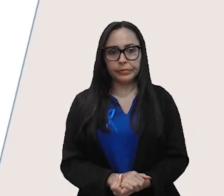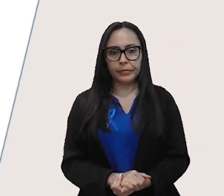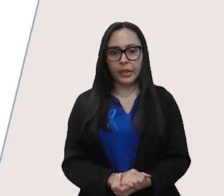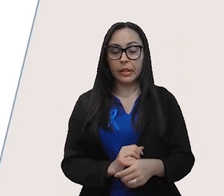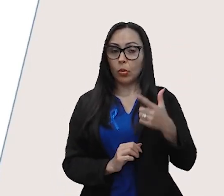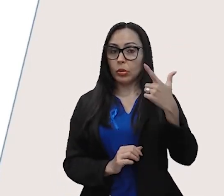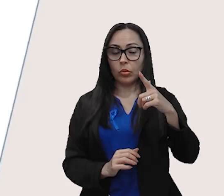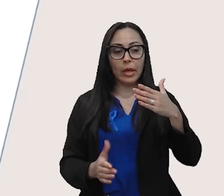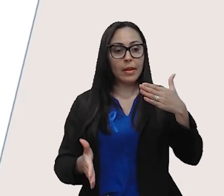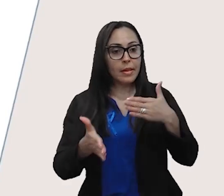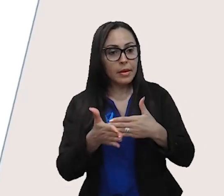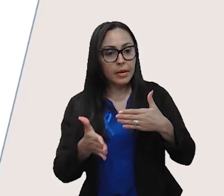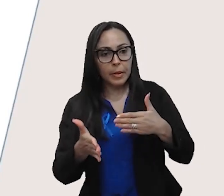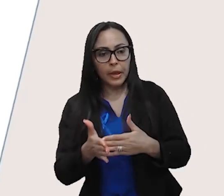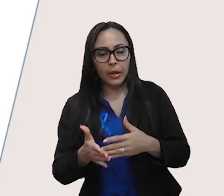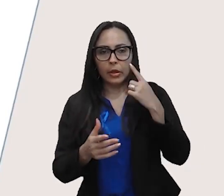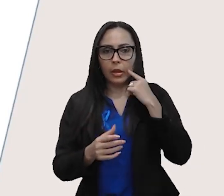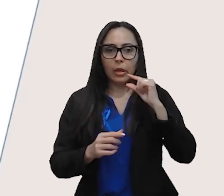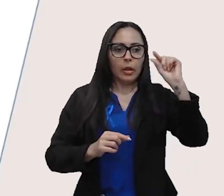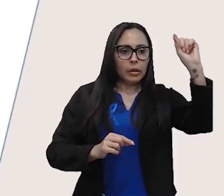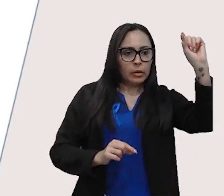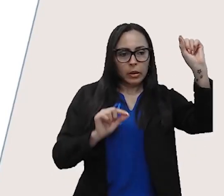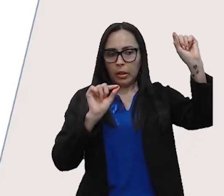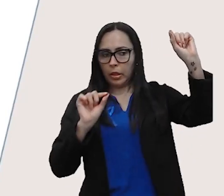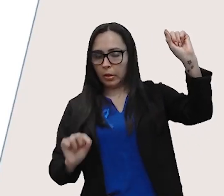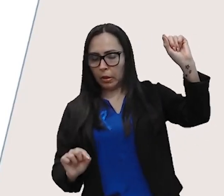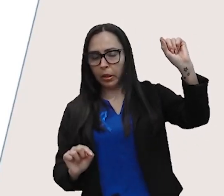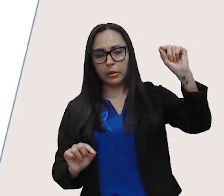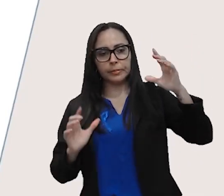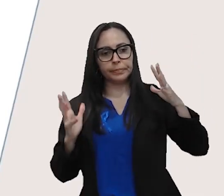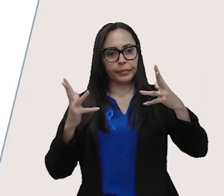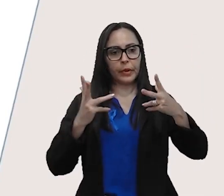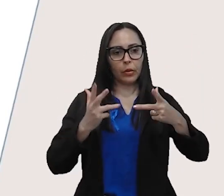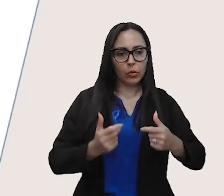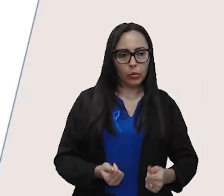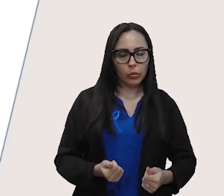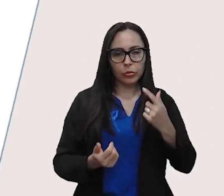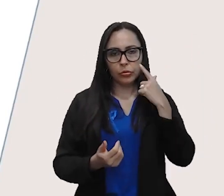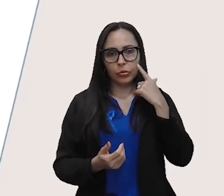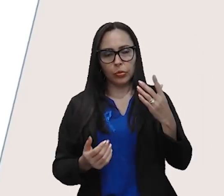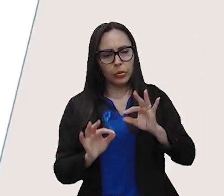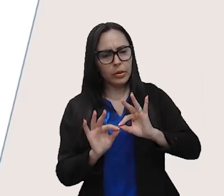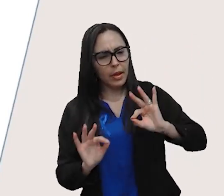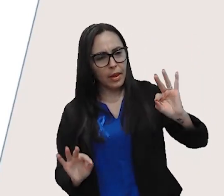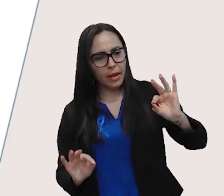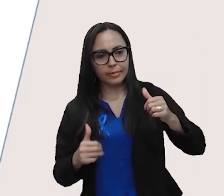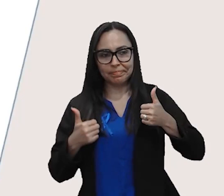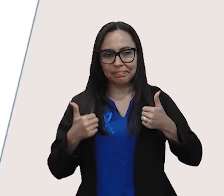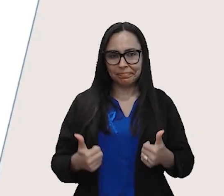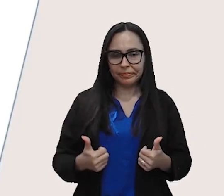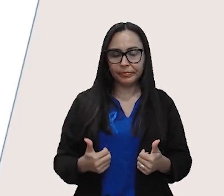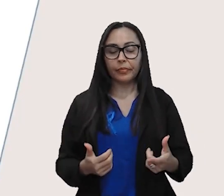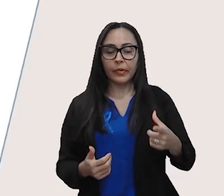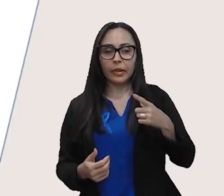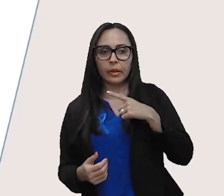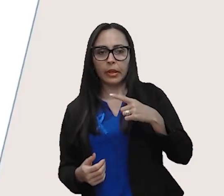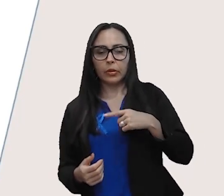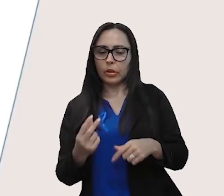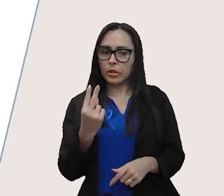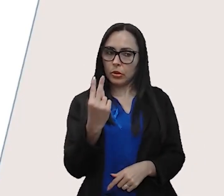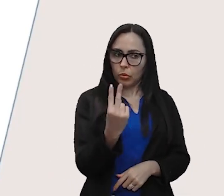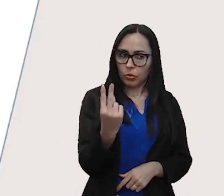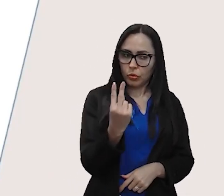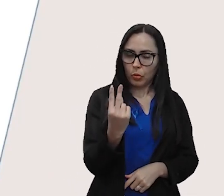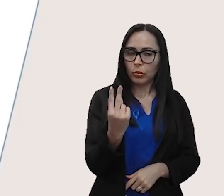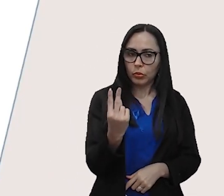tem limite nem à direita e nem à esquerda, é um conjunto de pontos alinhados, beleza? Então aí eu tenho entre esses 2 pontos que